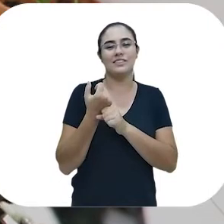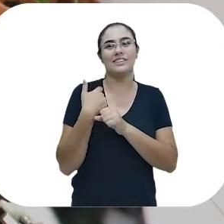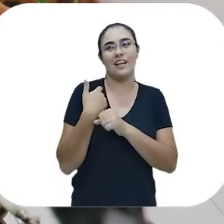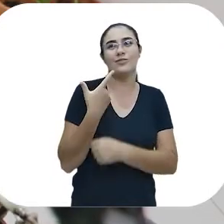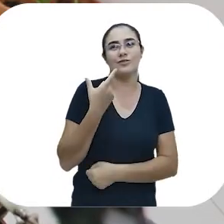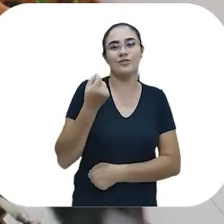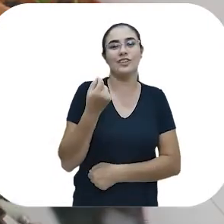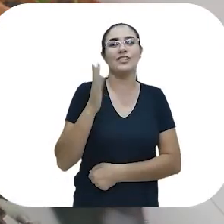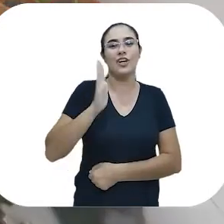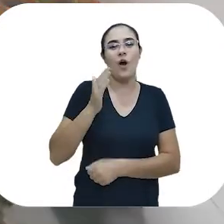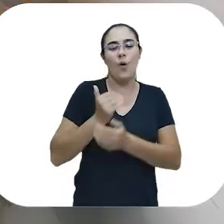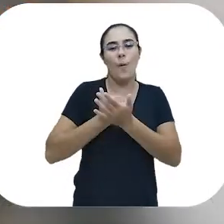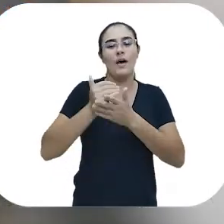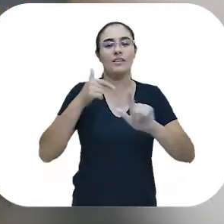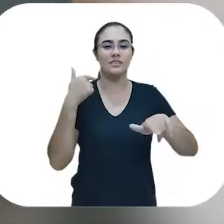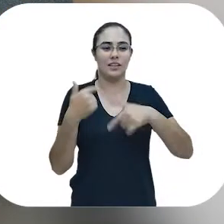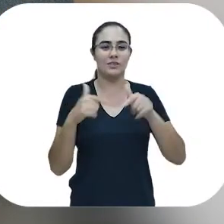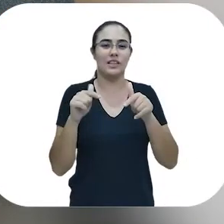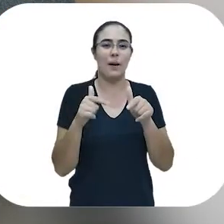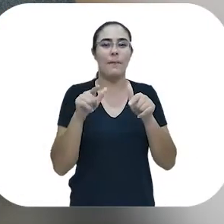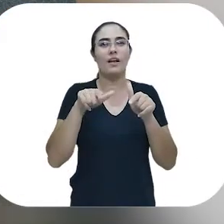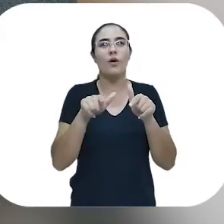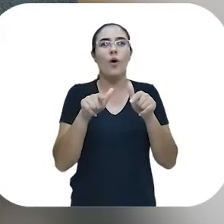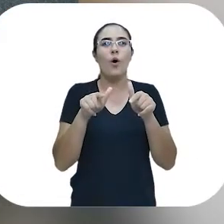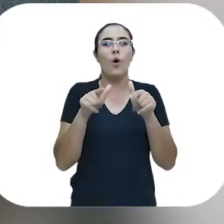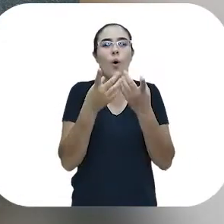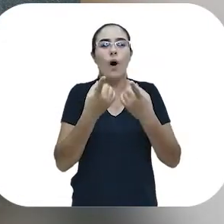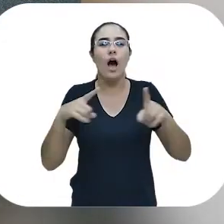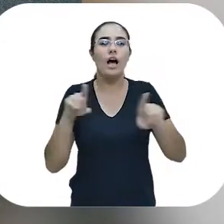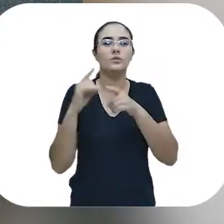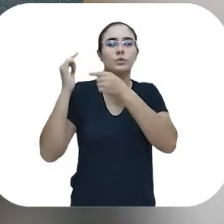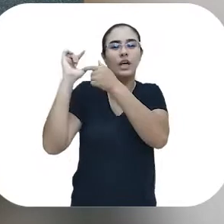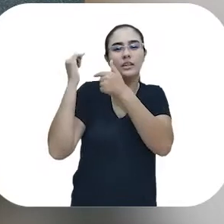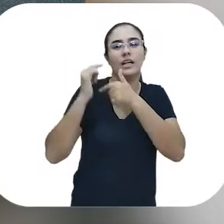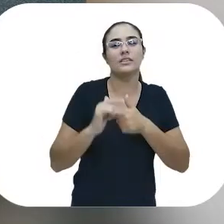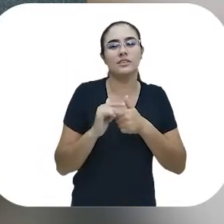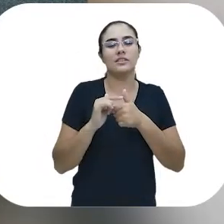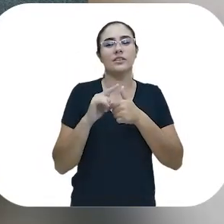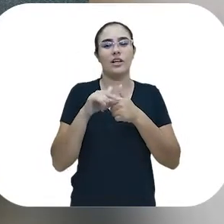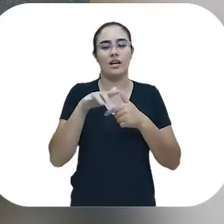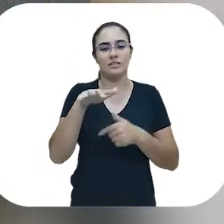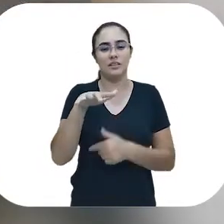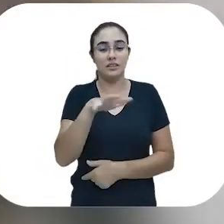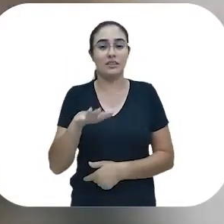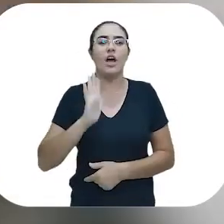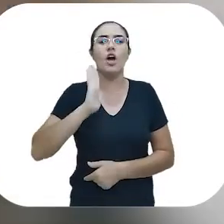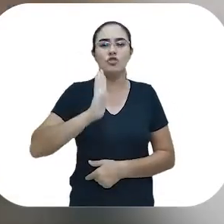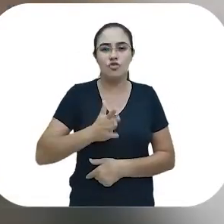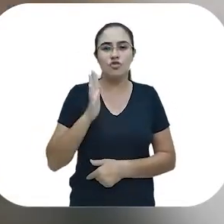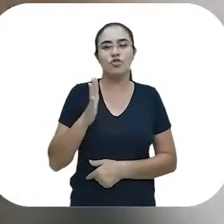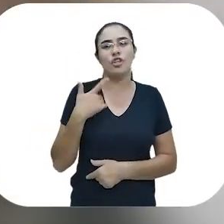para o cancioneiro popular. Eu interpreto algumas artistas e alguns artistas da região do